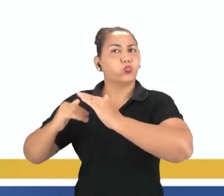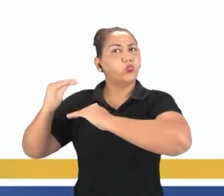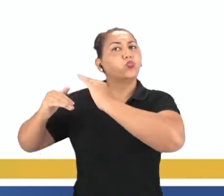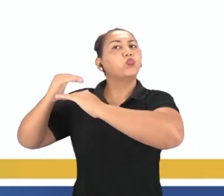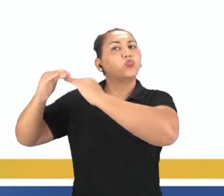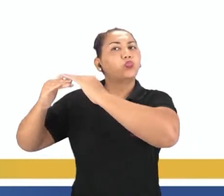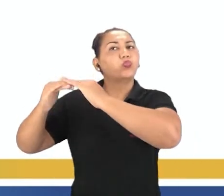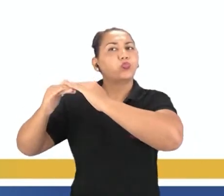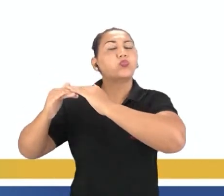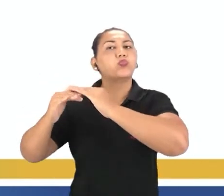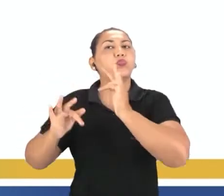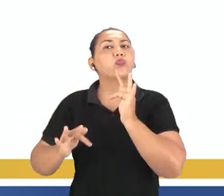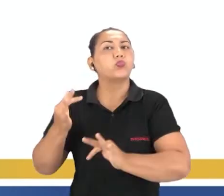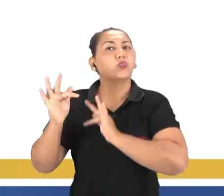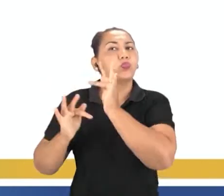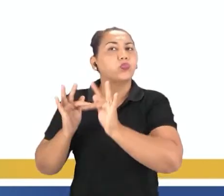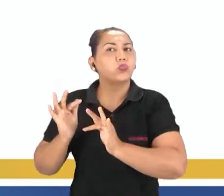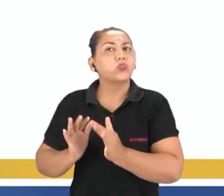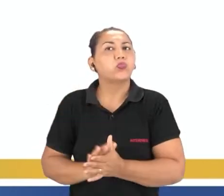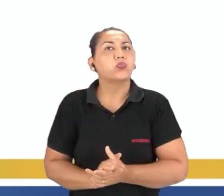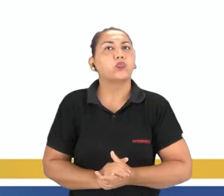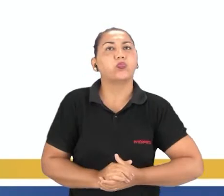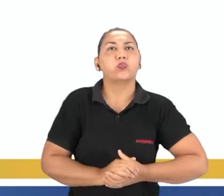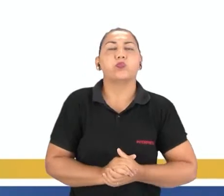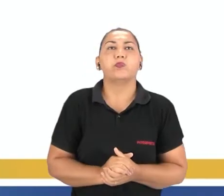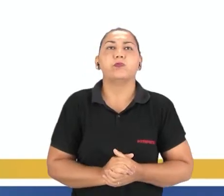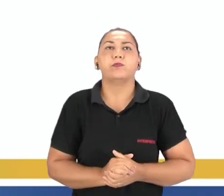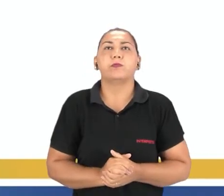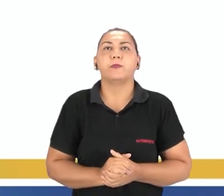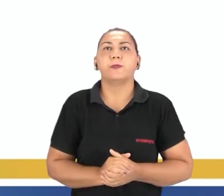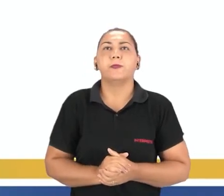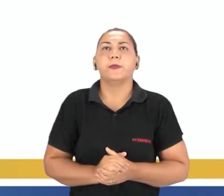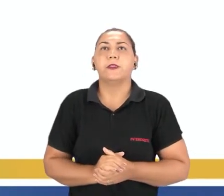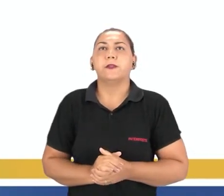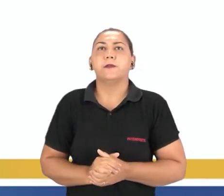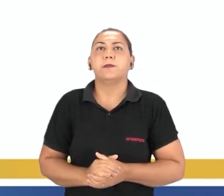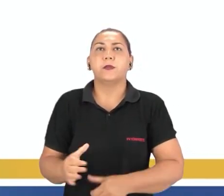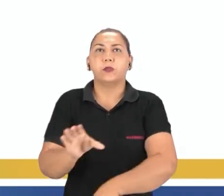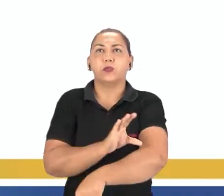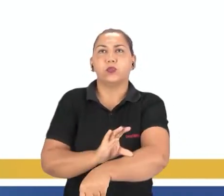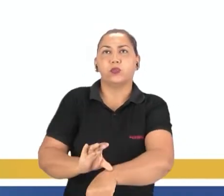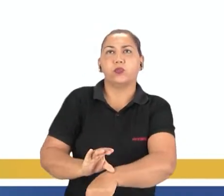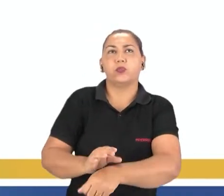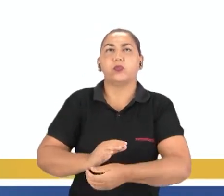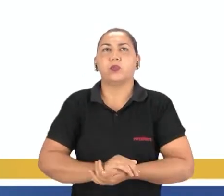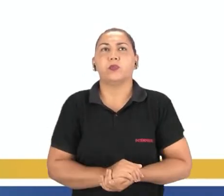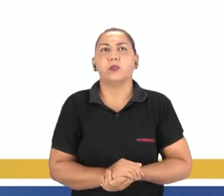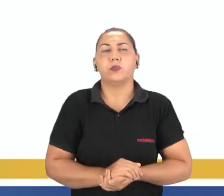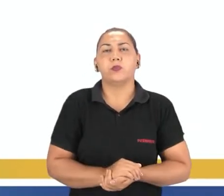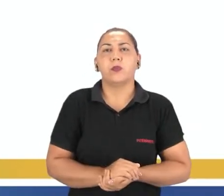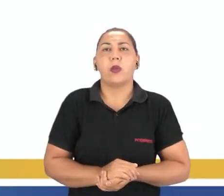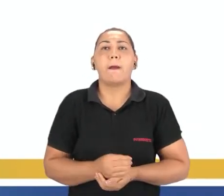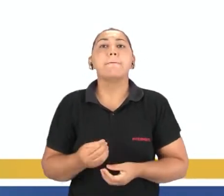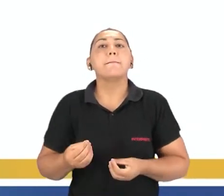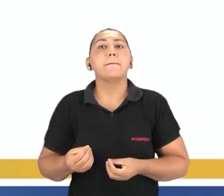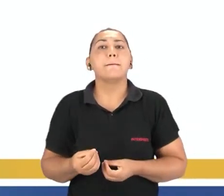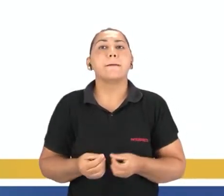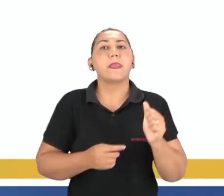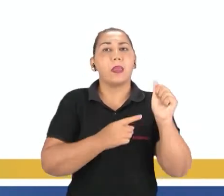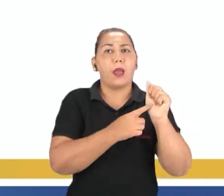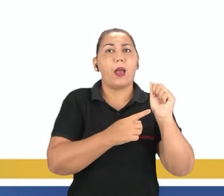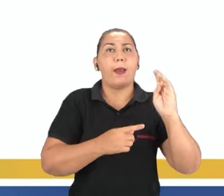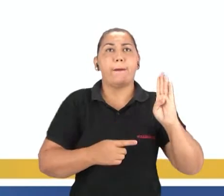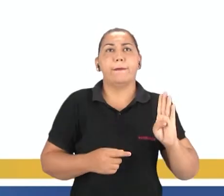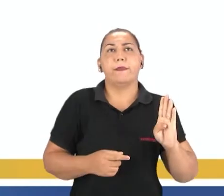na agricultura. Letra B, houve ampliação do território indígena. Letra C, houve troca de conhecimentos sobre a